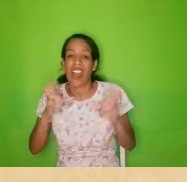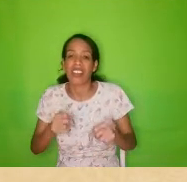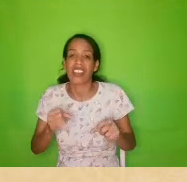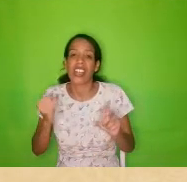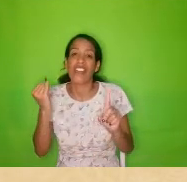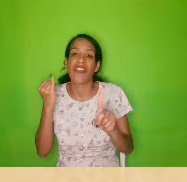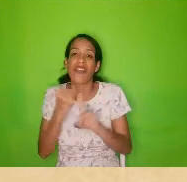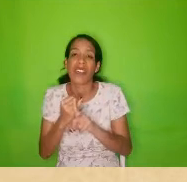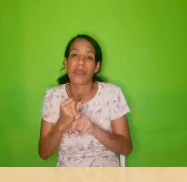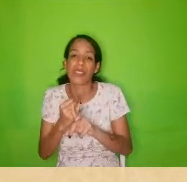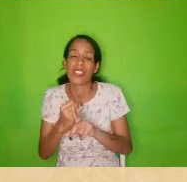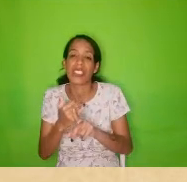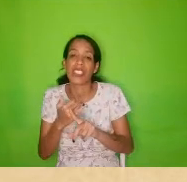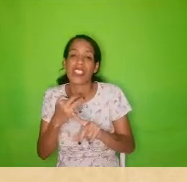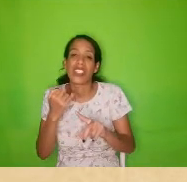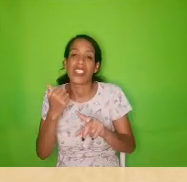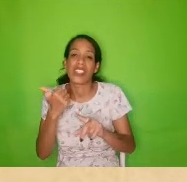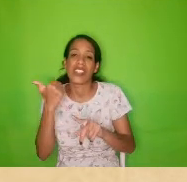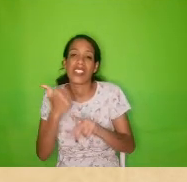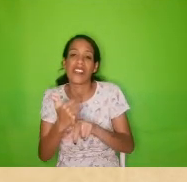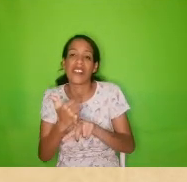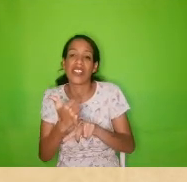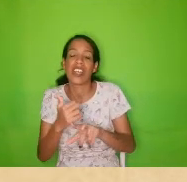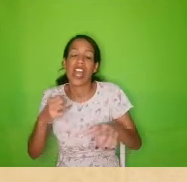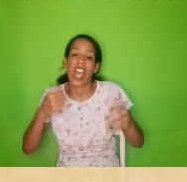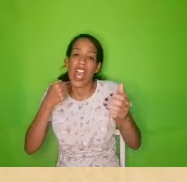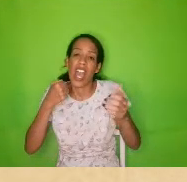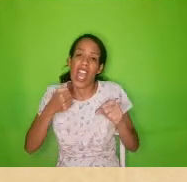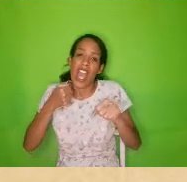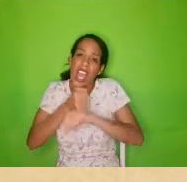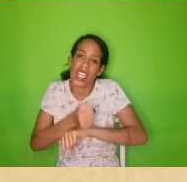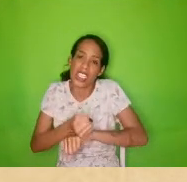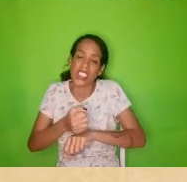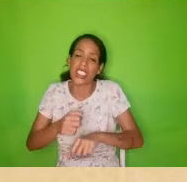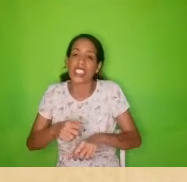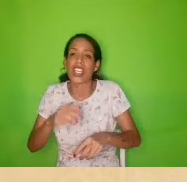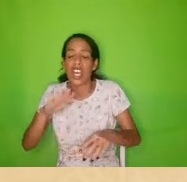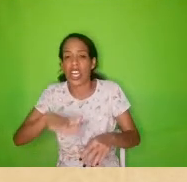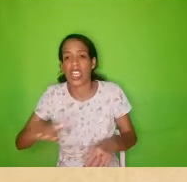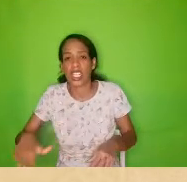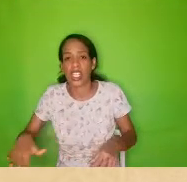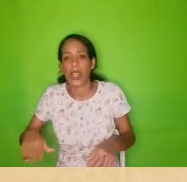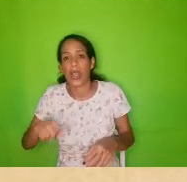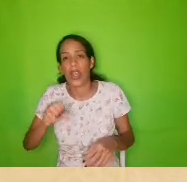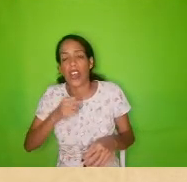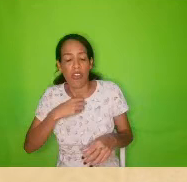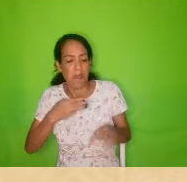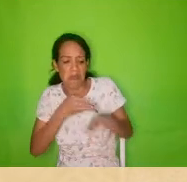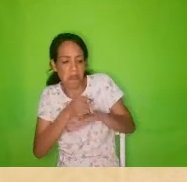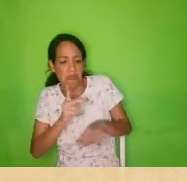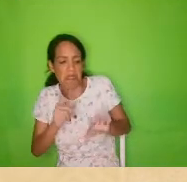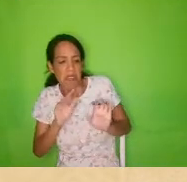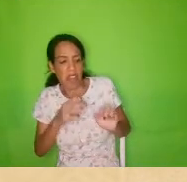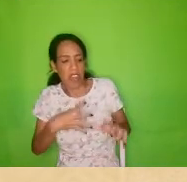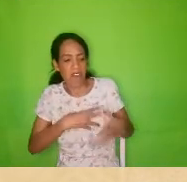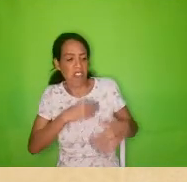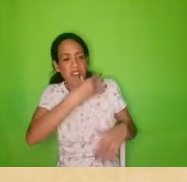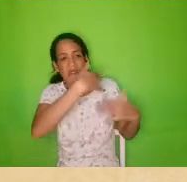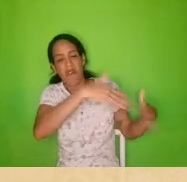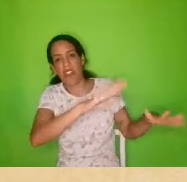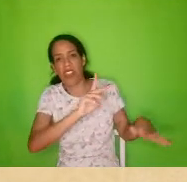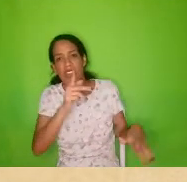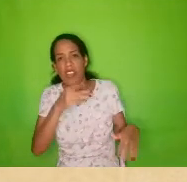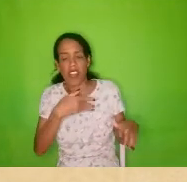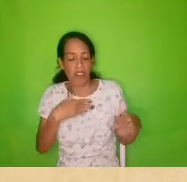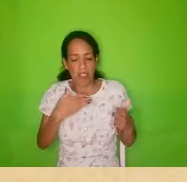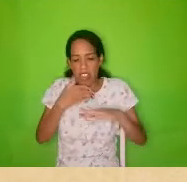é conivente com agressão à criança. A princípio, ninguém gosta de se meter, ah, não vou me meter porque é filho dele. Não, não vou me meter